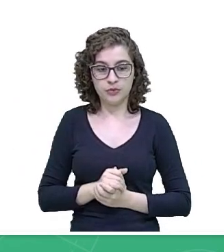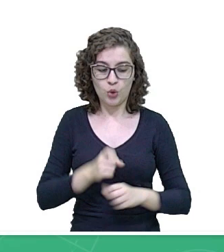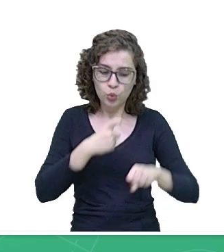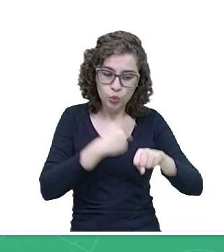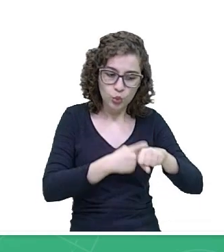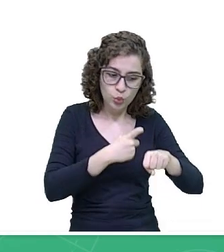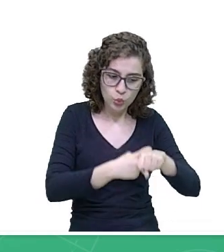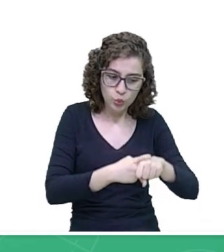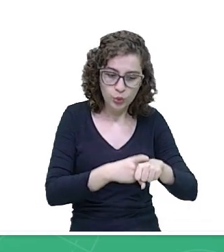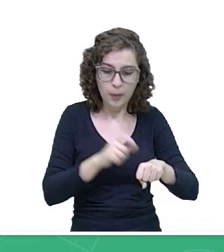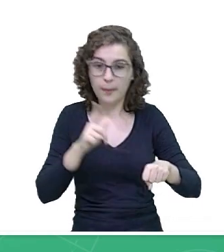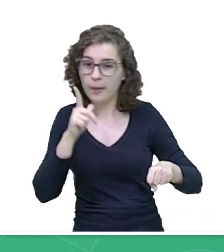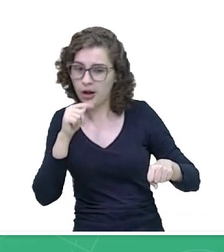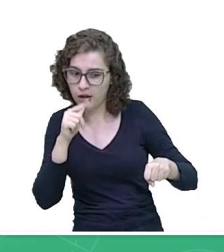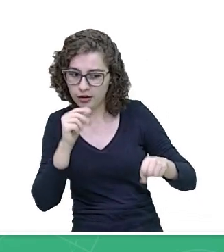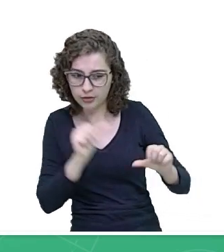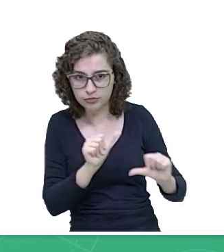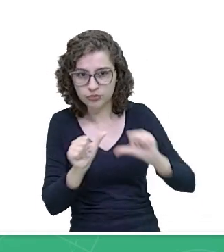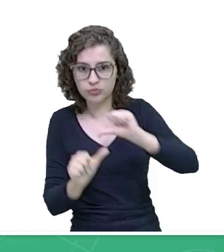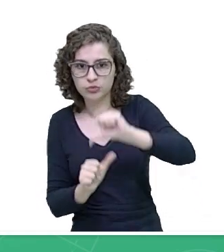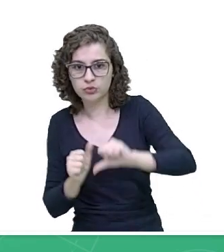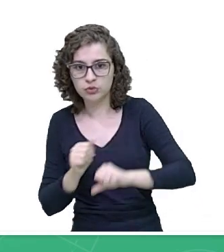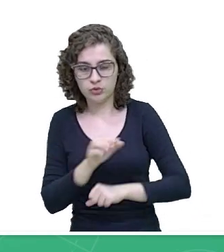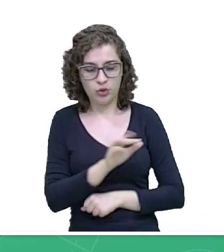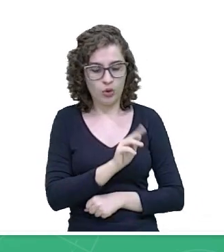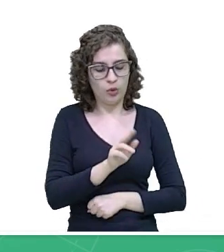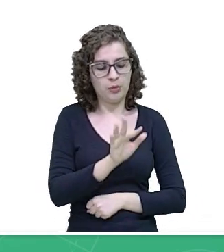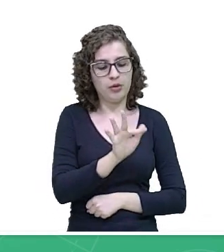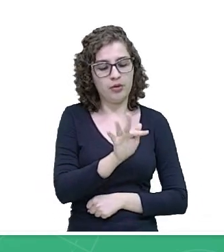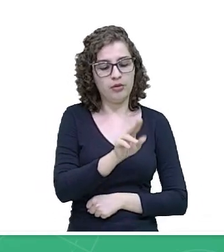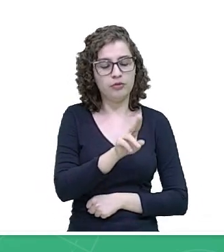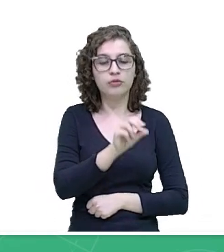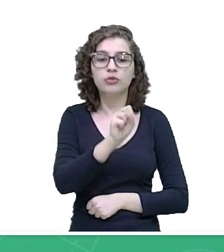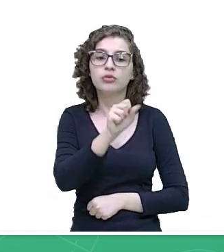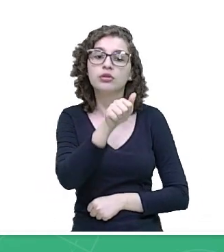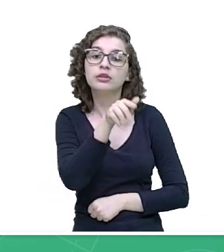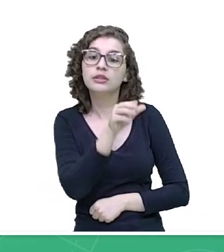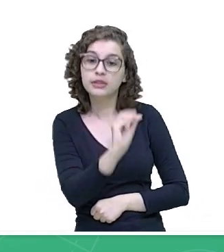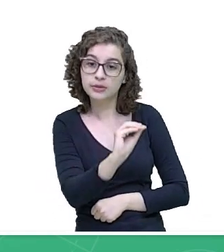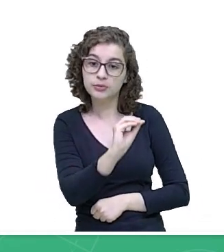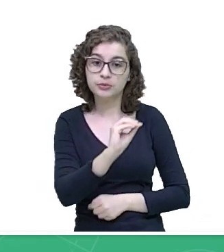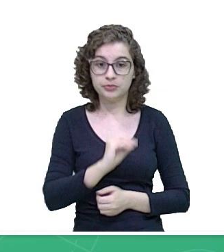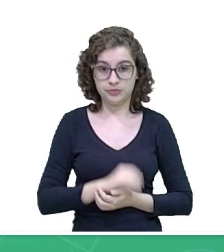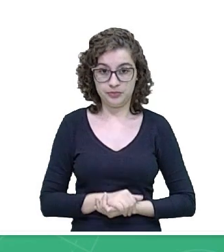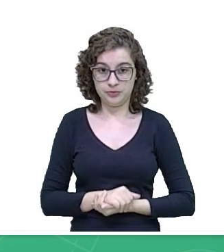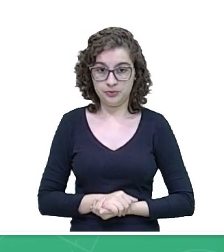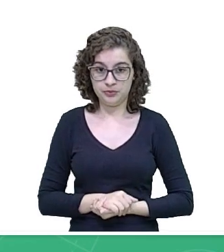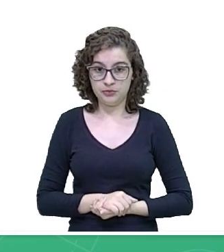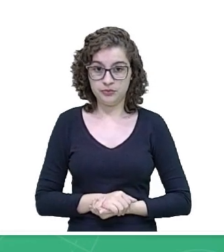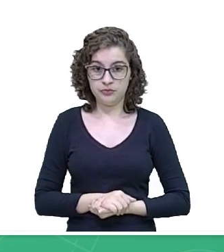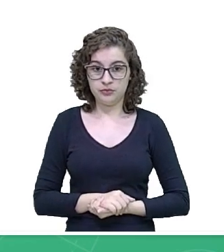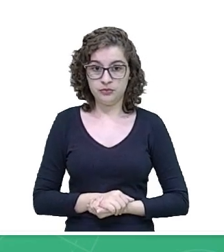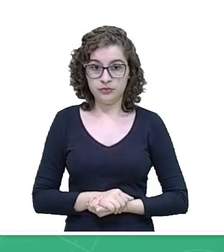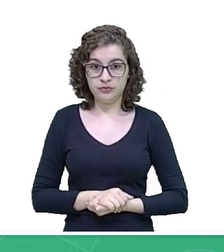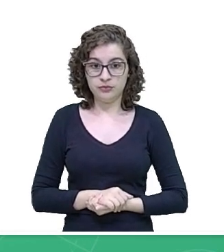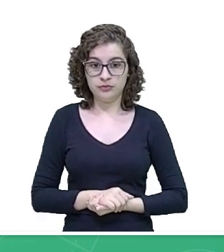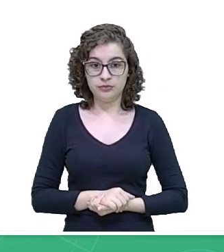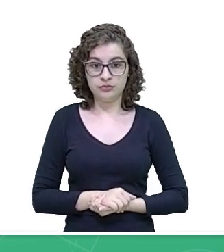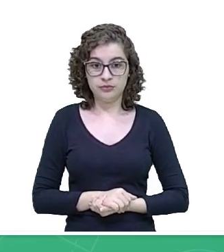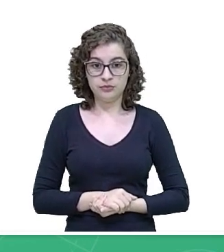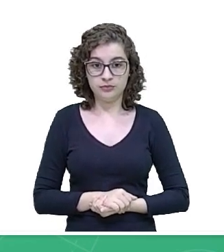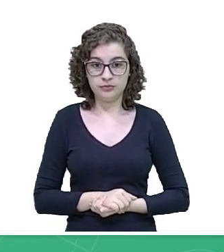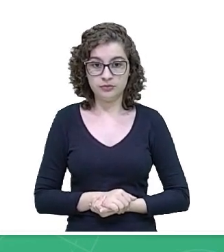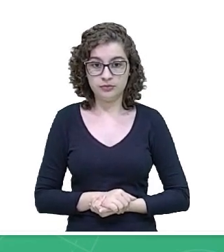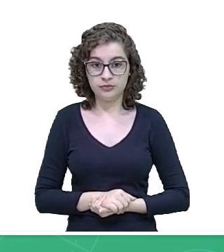o líquido é a fusão. E aí, isso aqui acontece... Opa, deixa eu corrigir aqui. Isso aqui